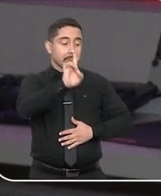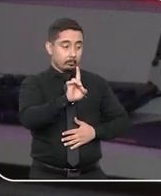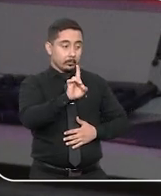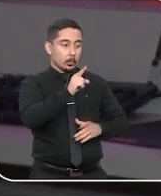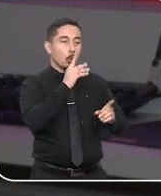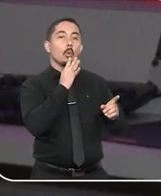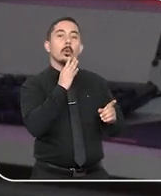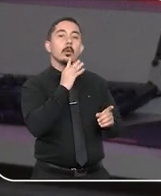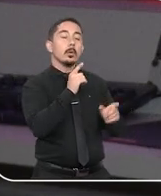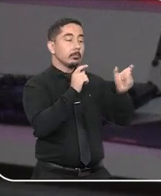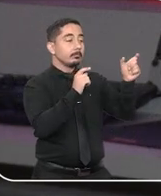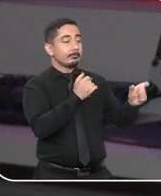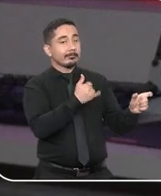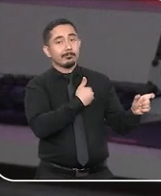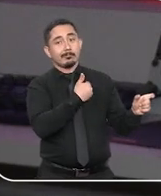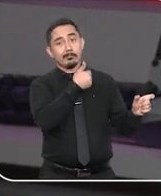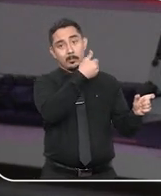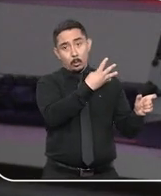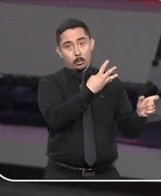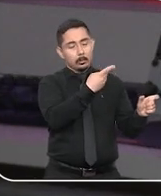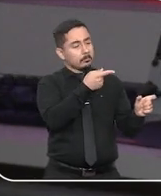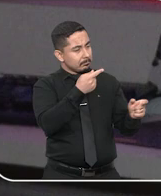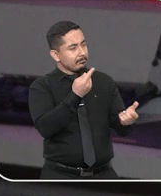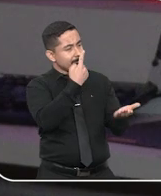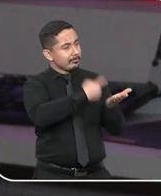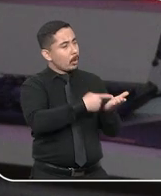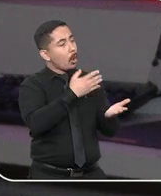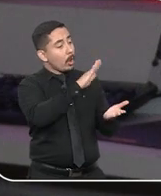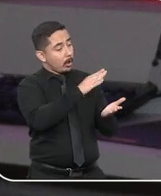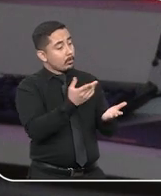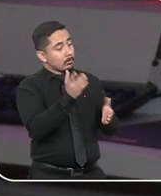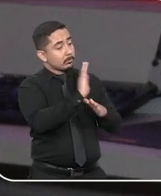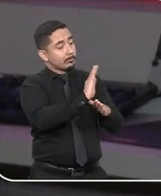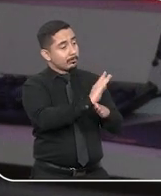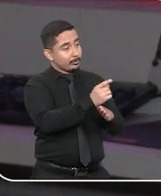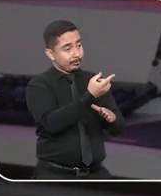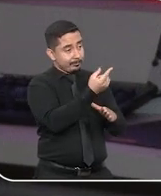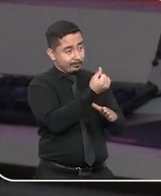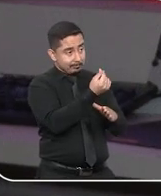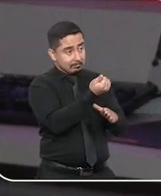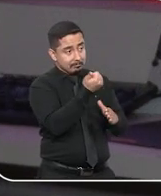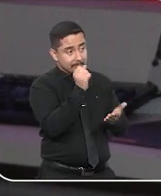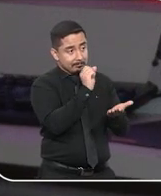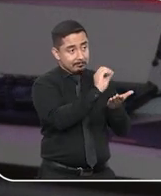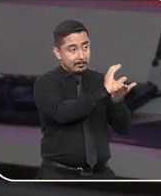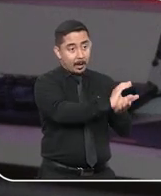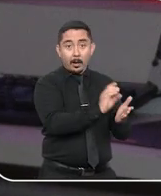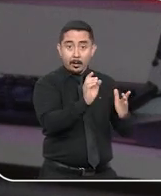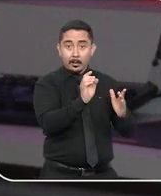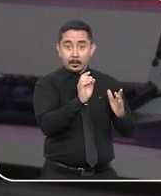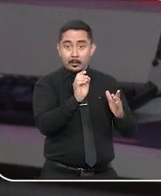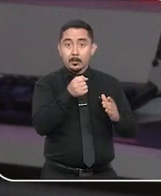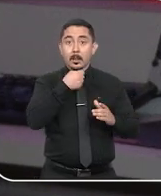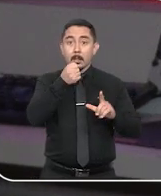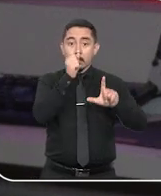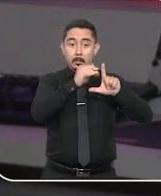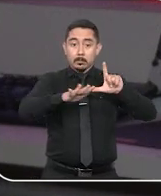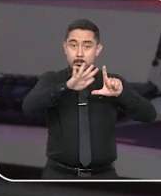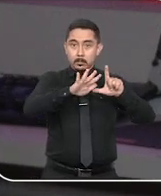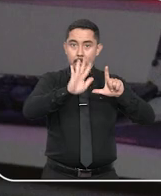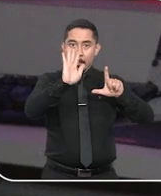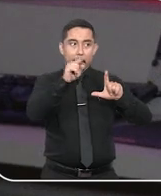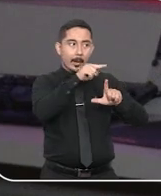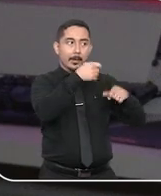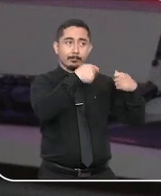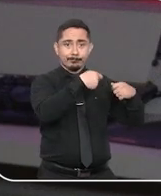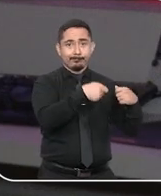de 14 anos em um site e prometeu ajudá-la na carreira de influencer digital. Para isso, a menor foi submetida a